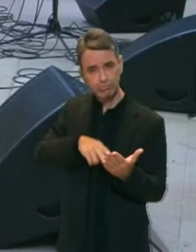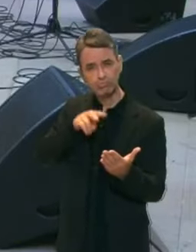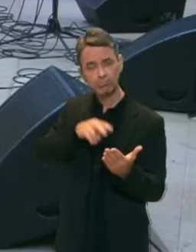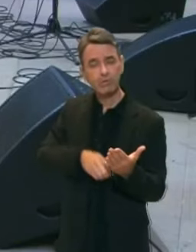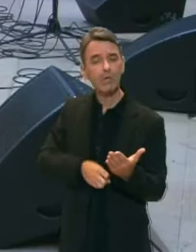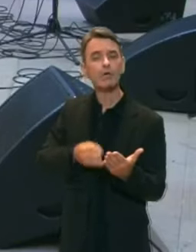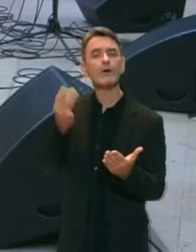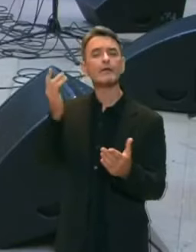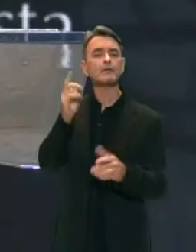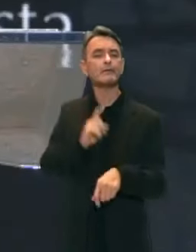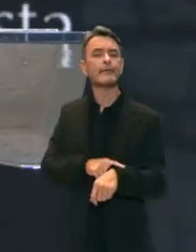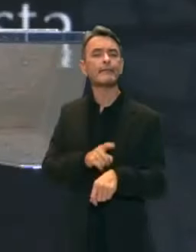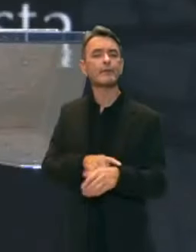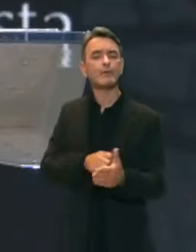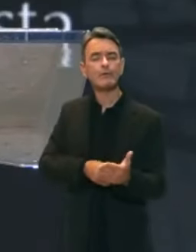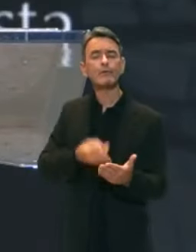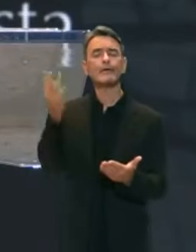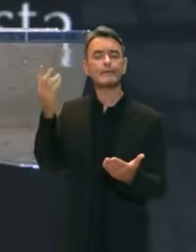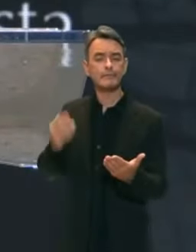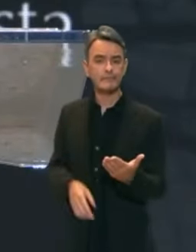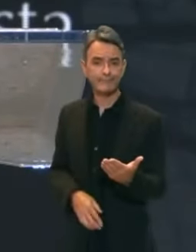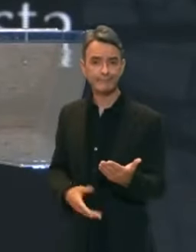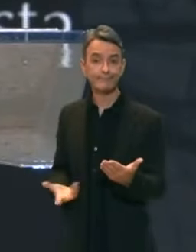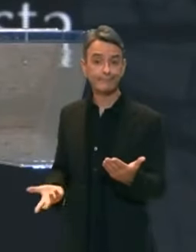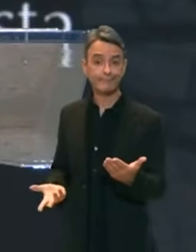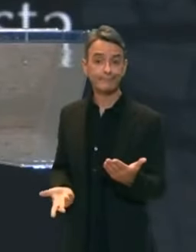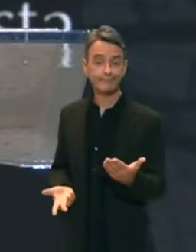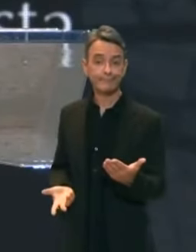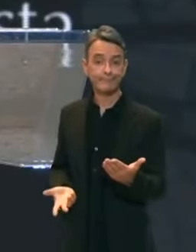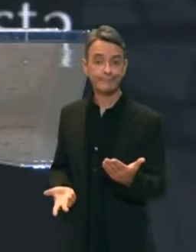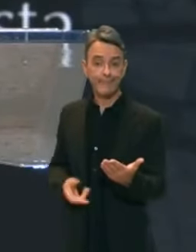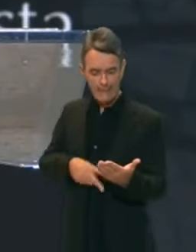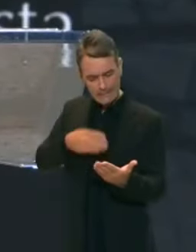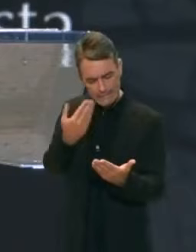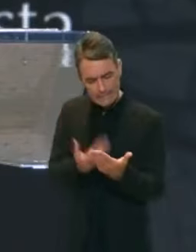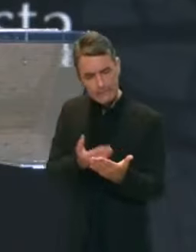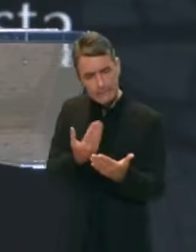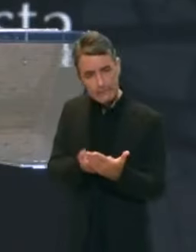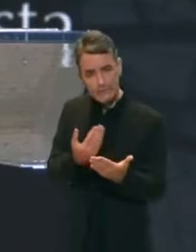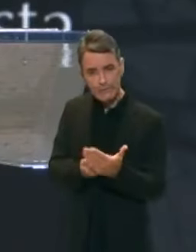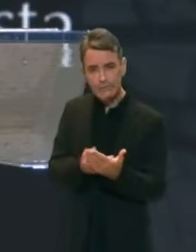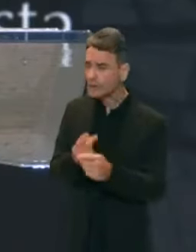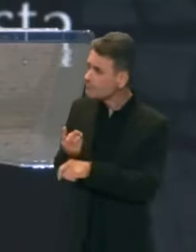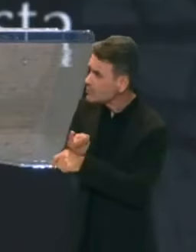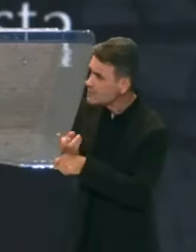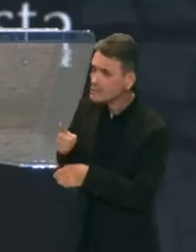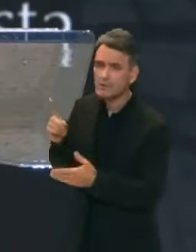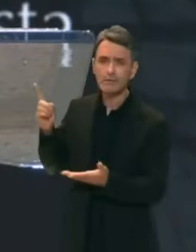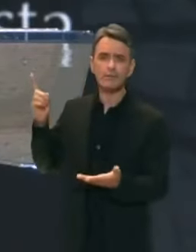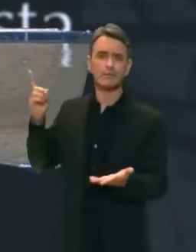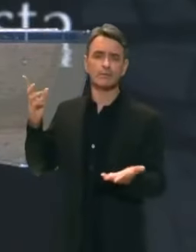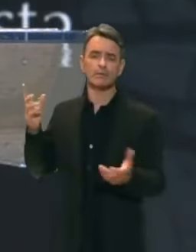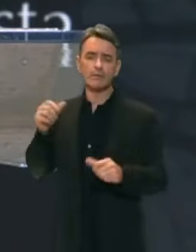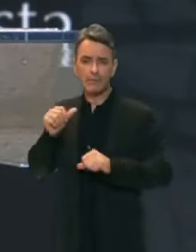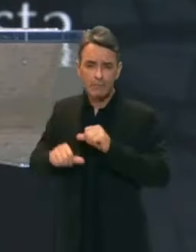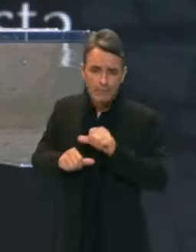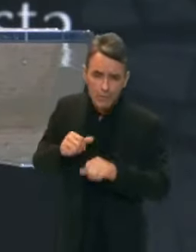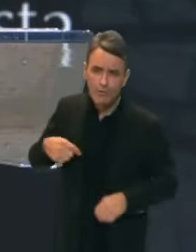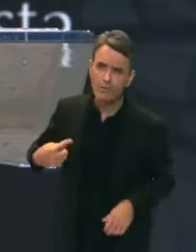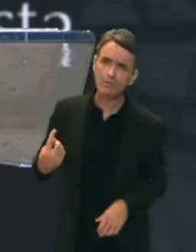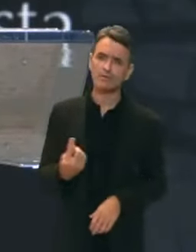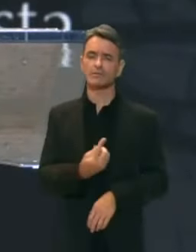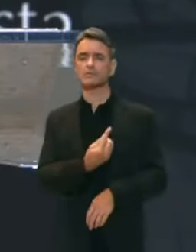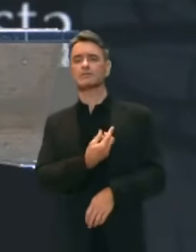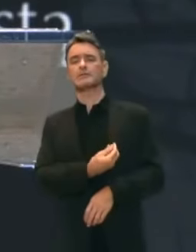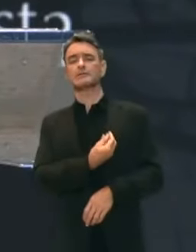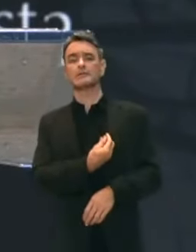Deus materializada nesse livro, que transforma vidas, que muda a história, que nos mostra o caminho